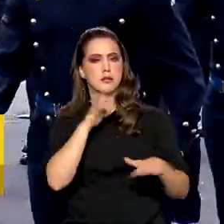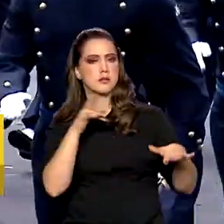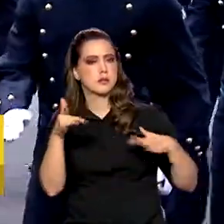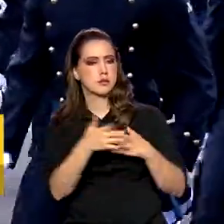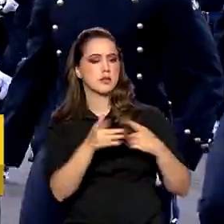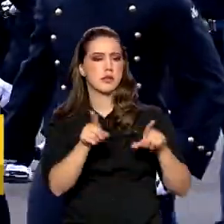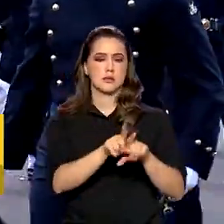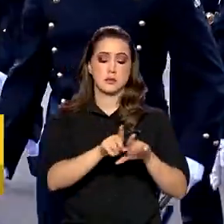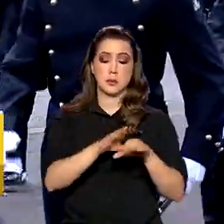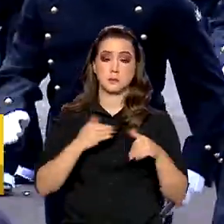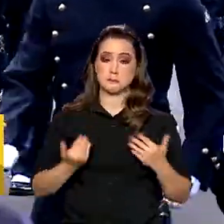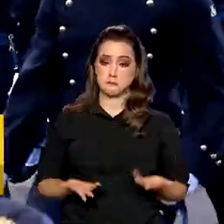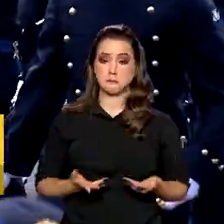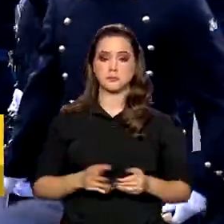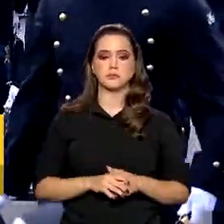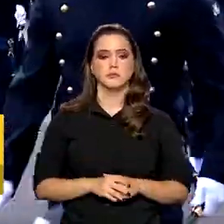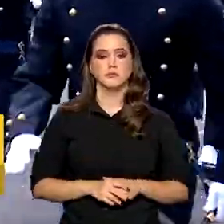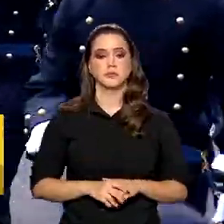Marinha.